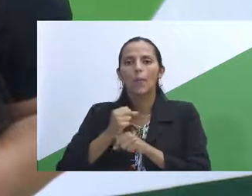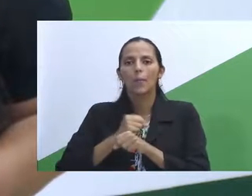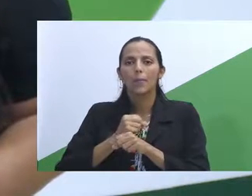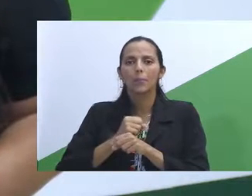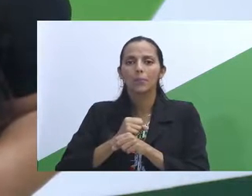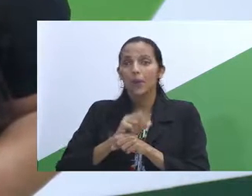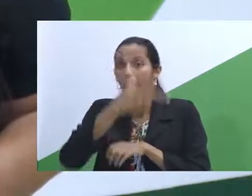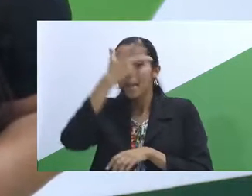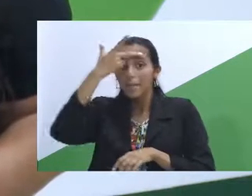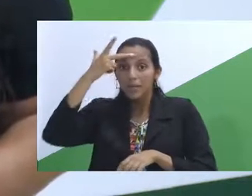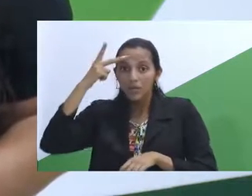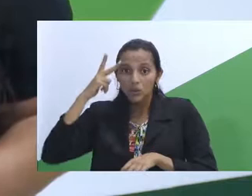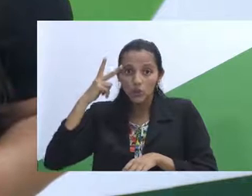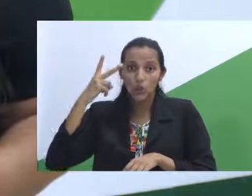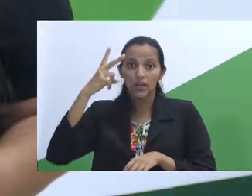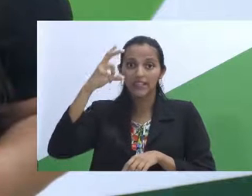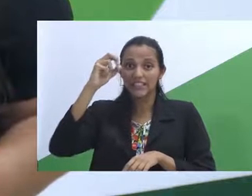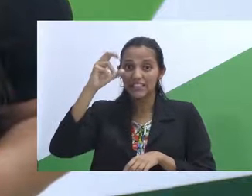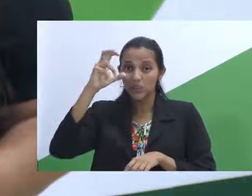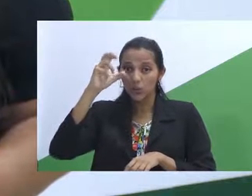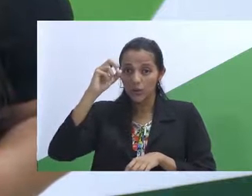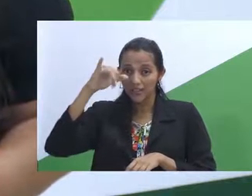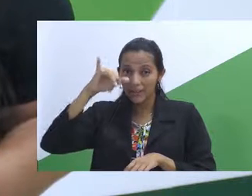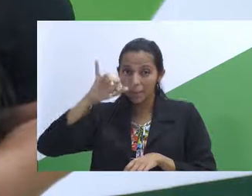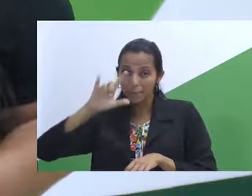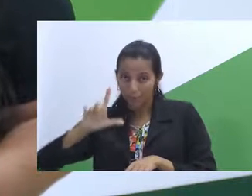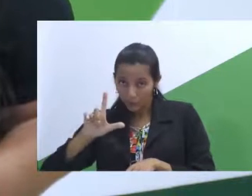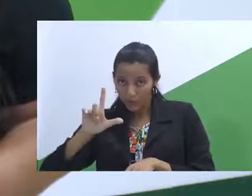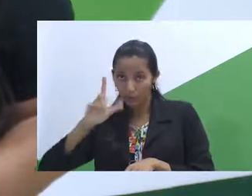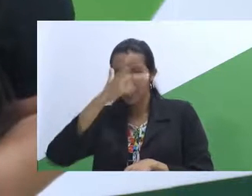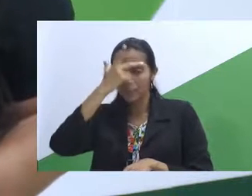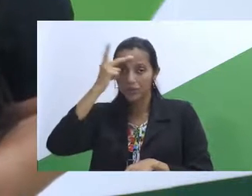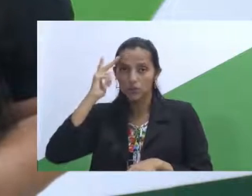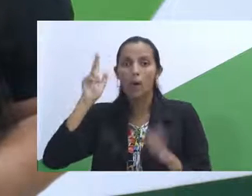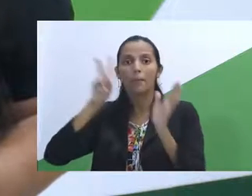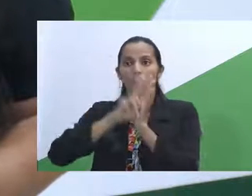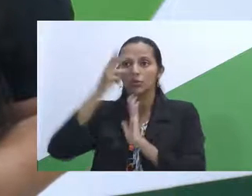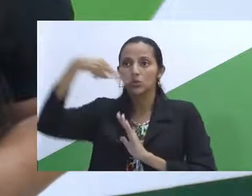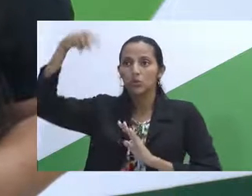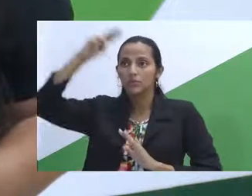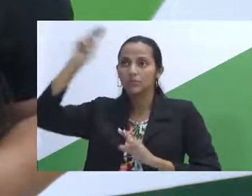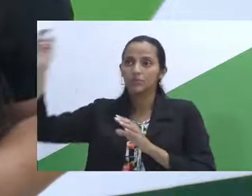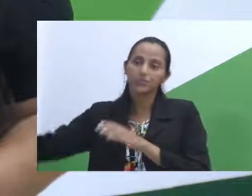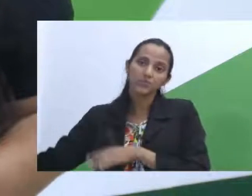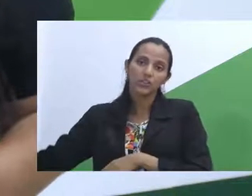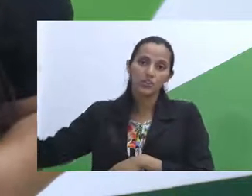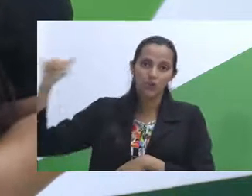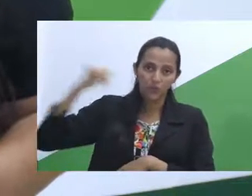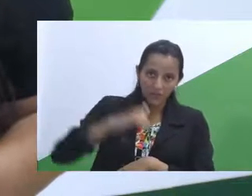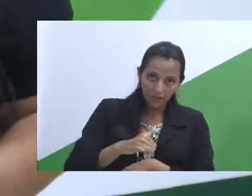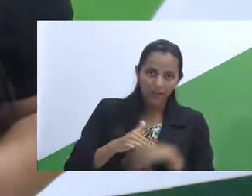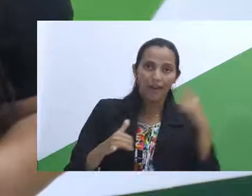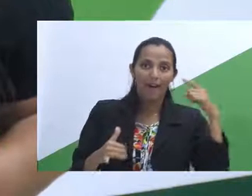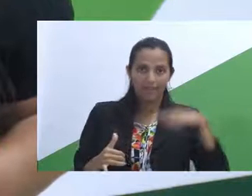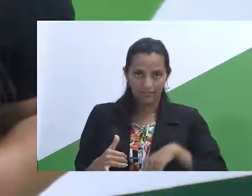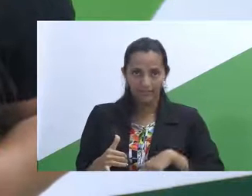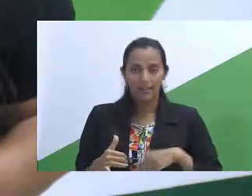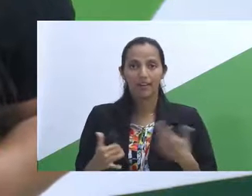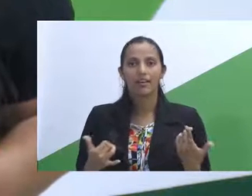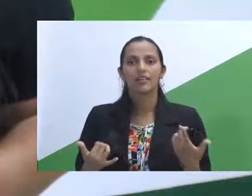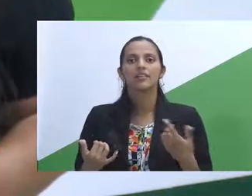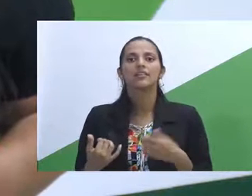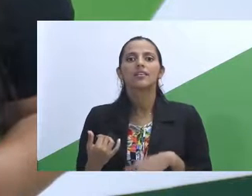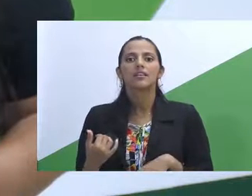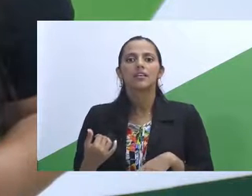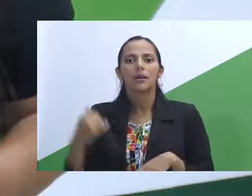nordestinos para trabalhar, então, na produção do látex, né? Muitos desses trabalhadores, eles vão vir para